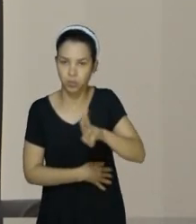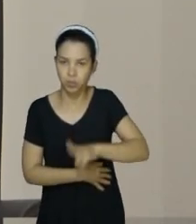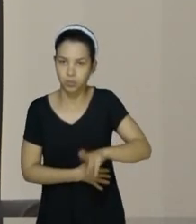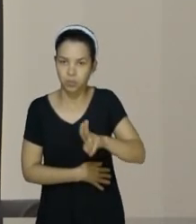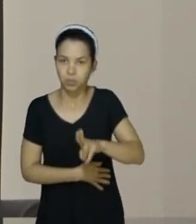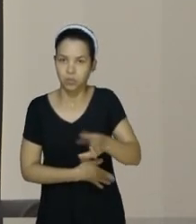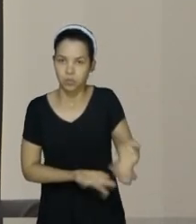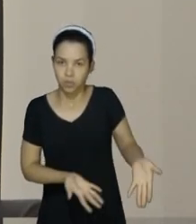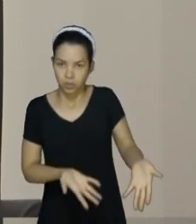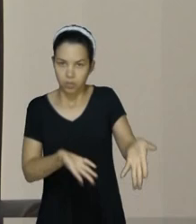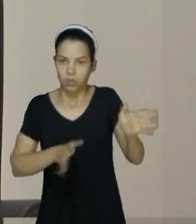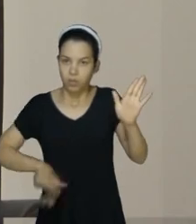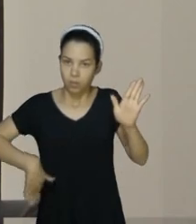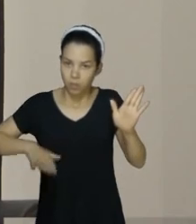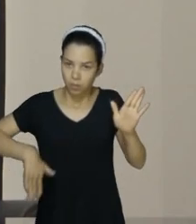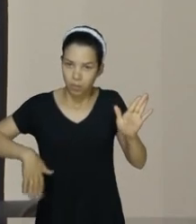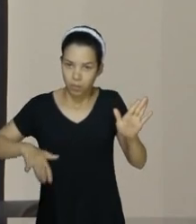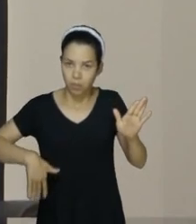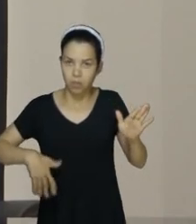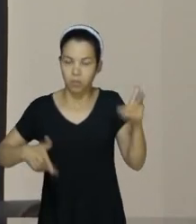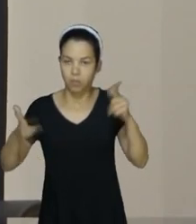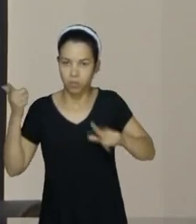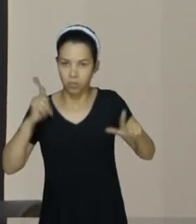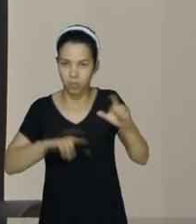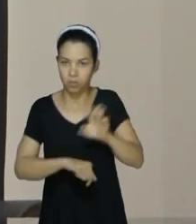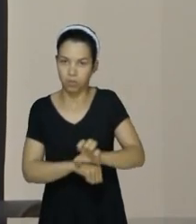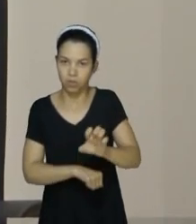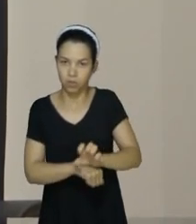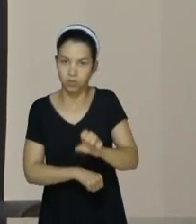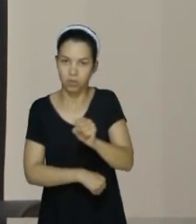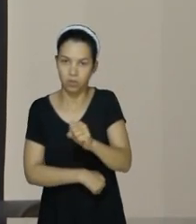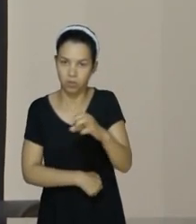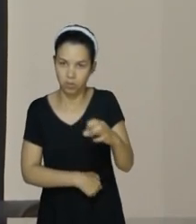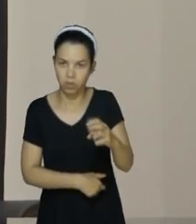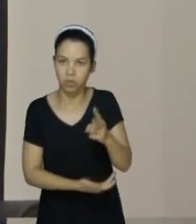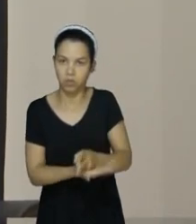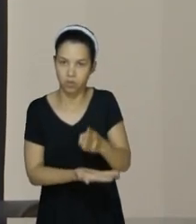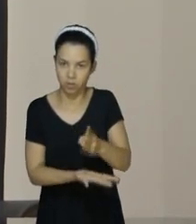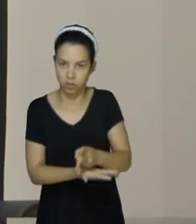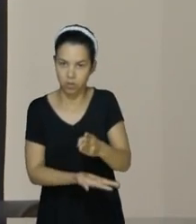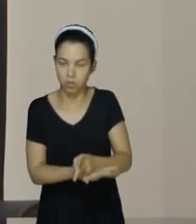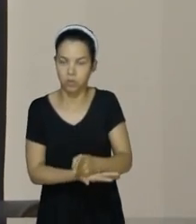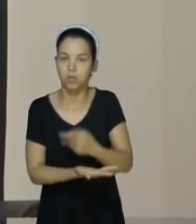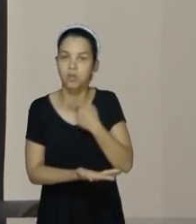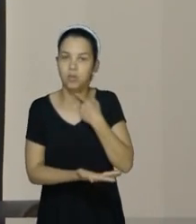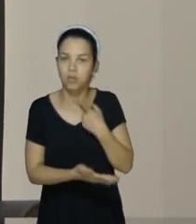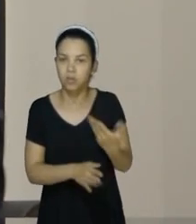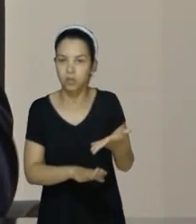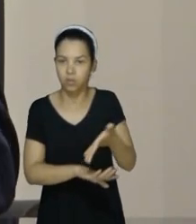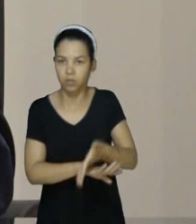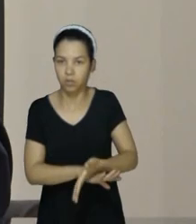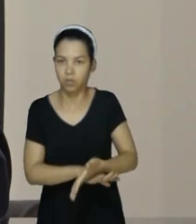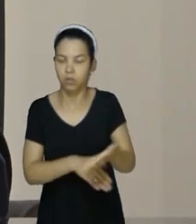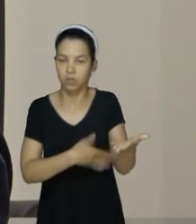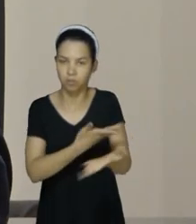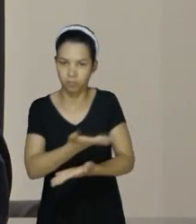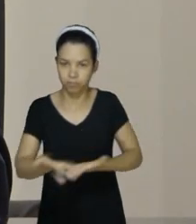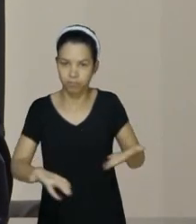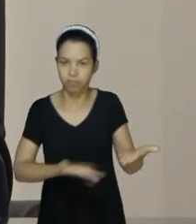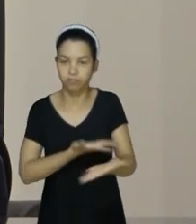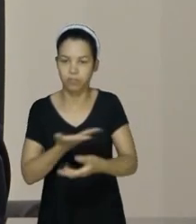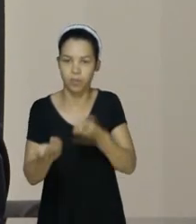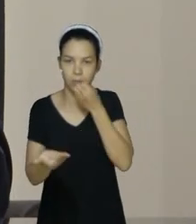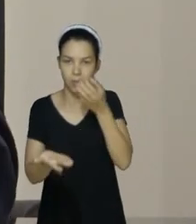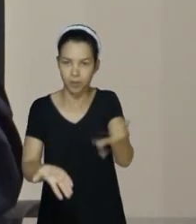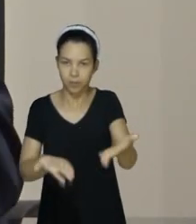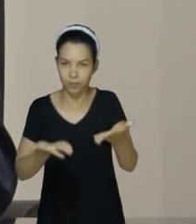praias e do lazer do Estado de Santa Catarina, sempre que também a vocês pertence. Sejam sempre